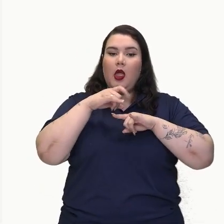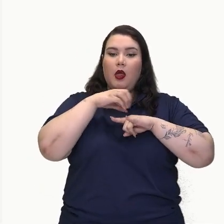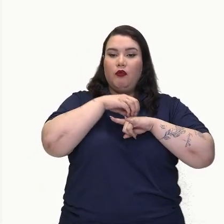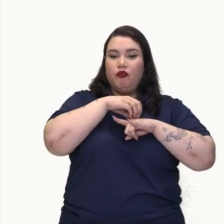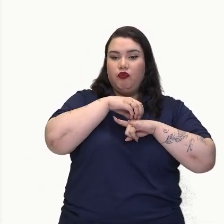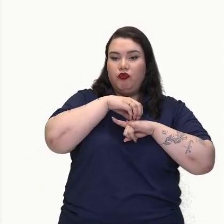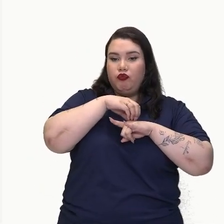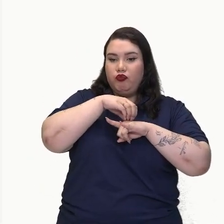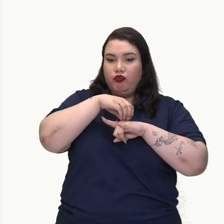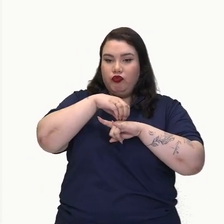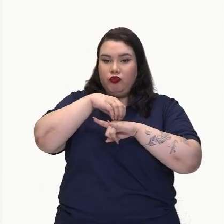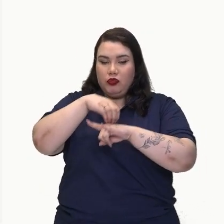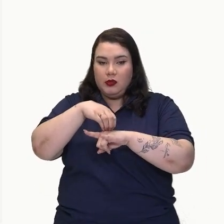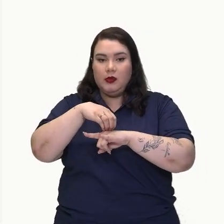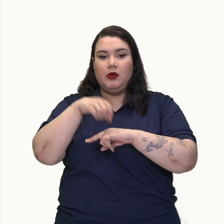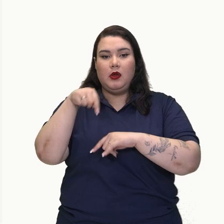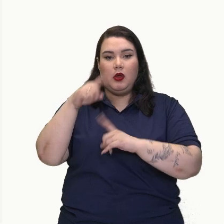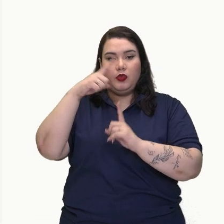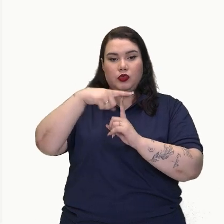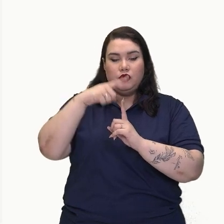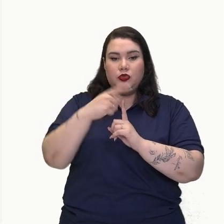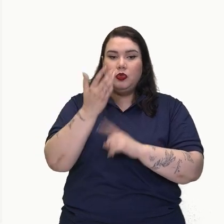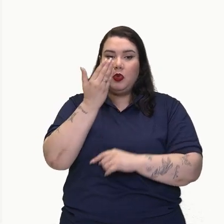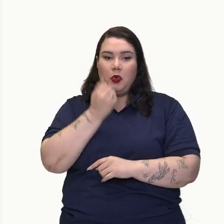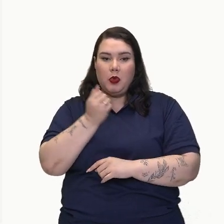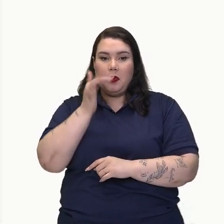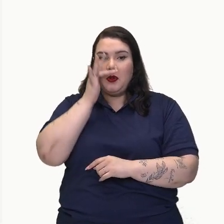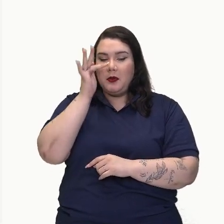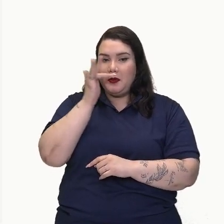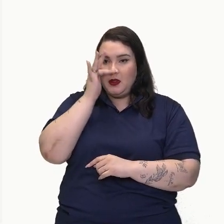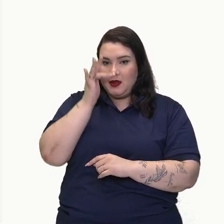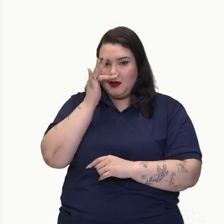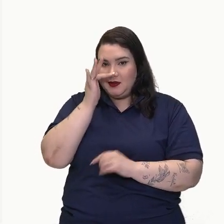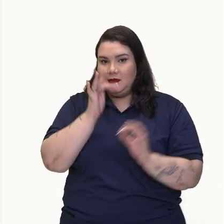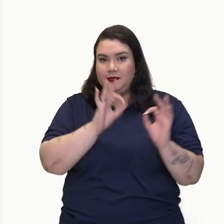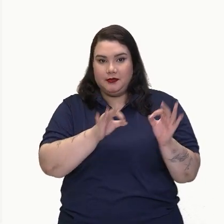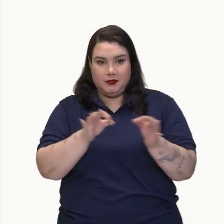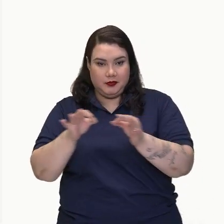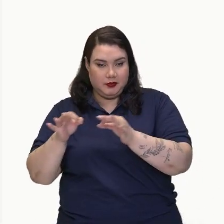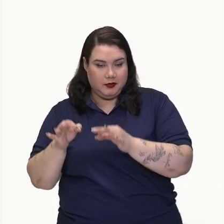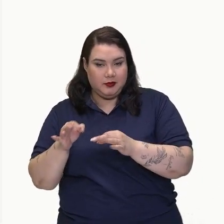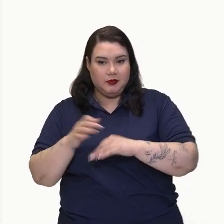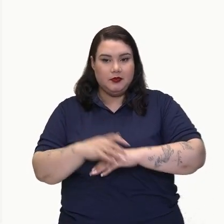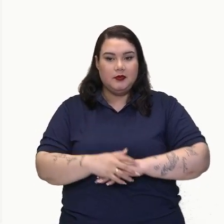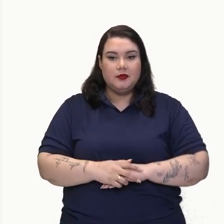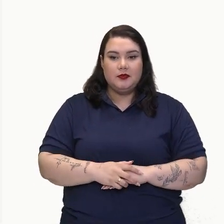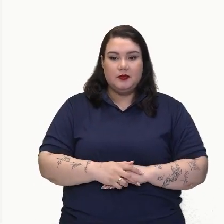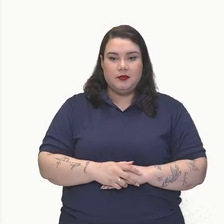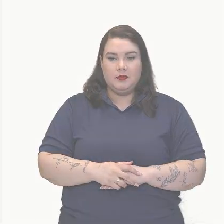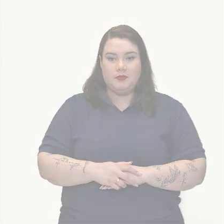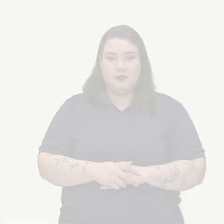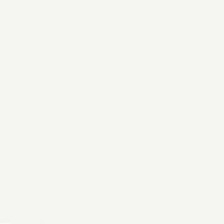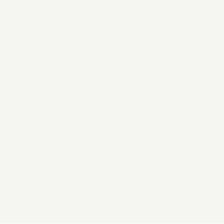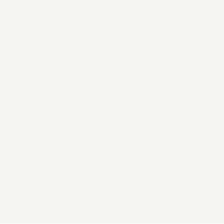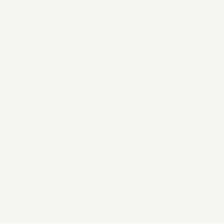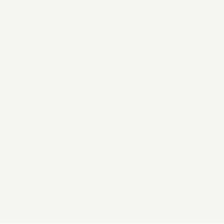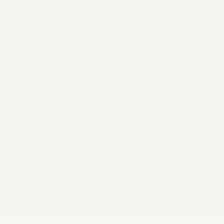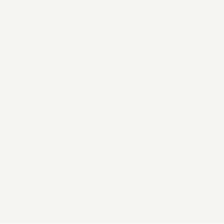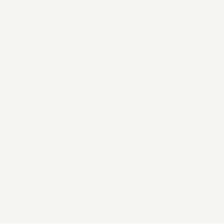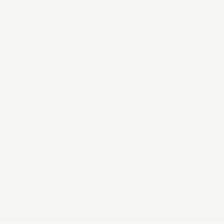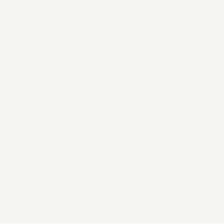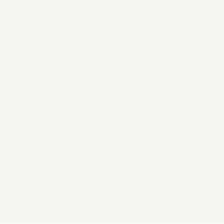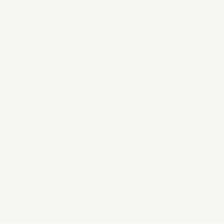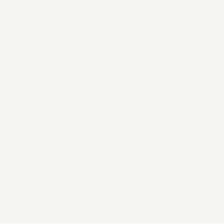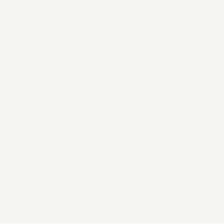olha só. A lesma é o quê? Um herbívoro, né? Ela vai estar se alimentando aqui dessa alga. Em seguida,